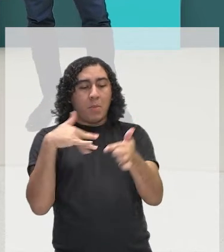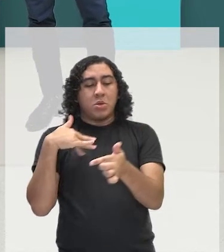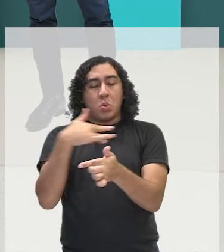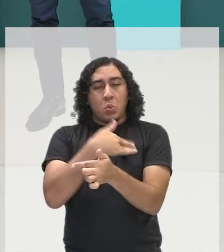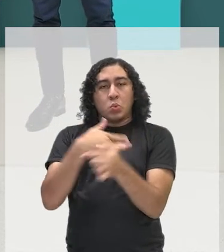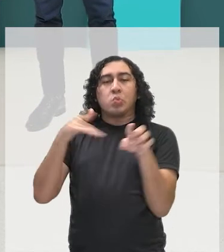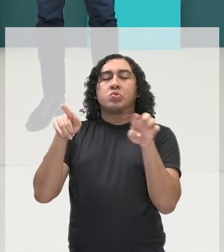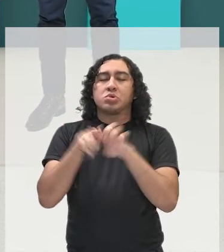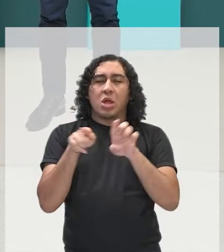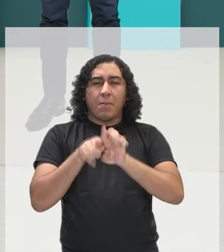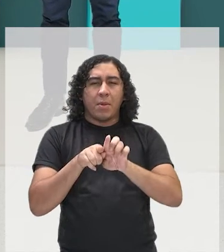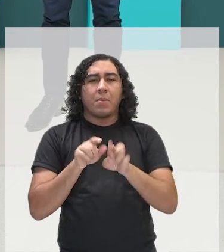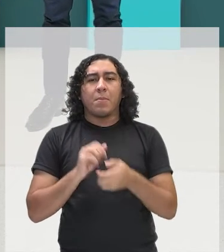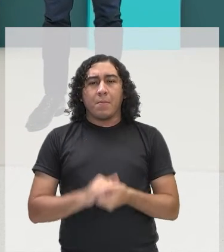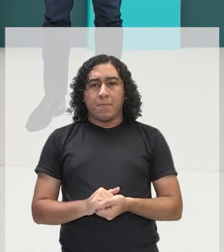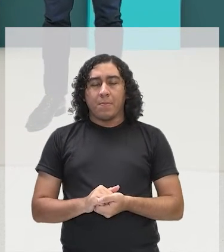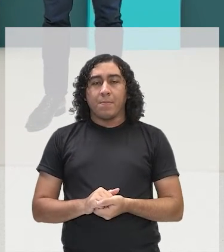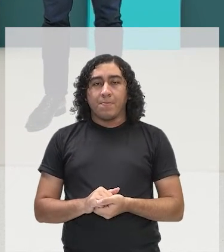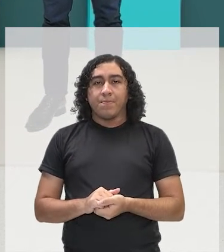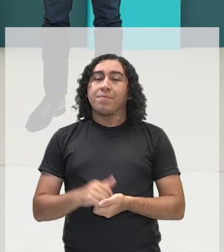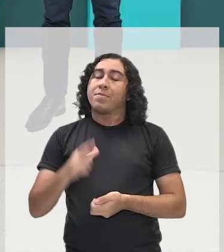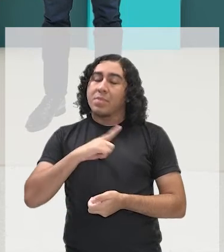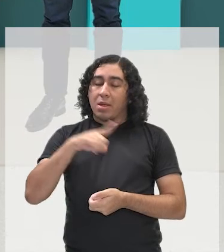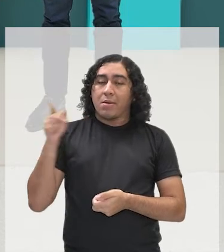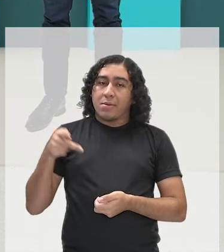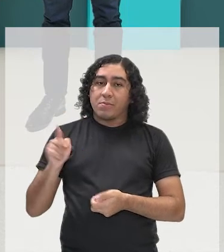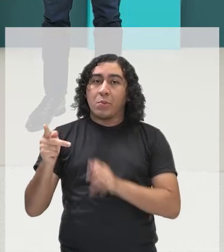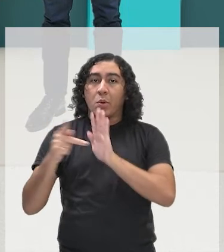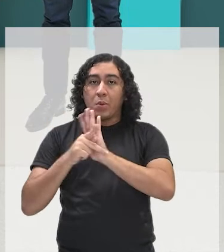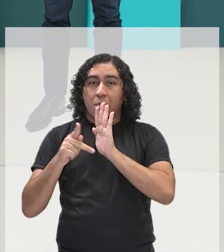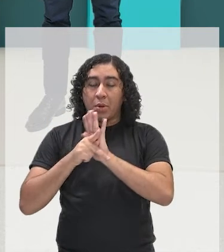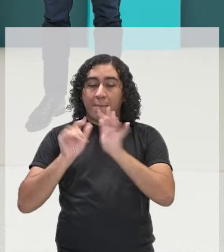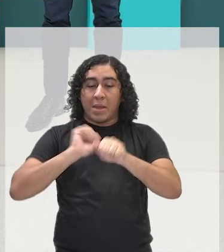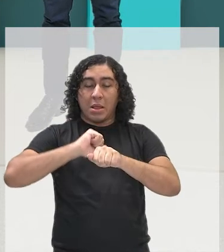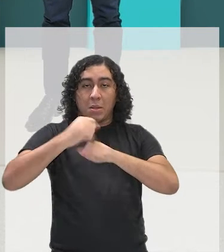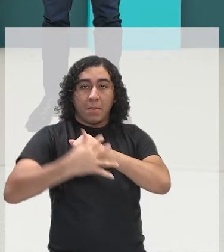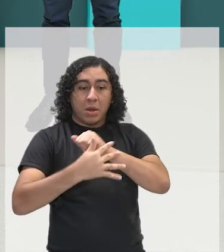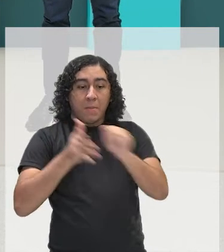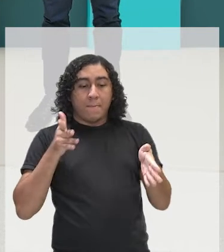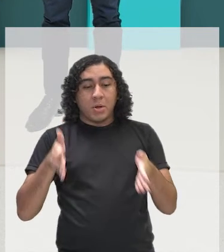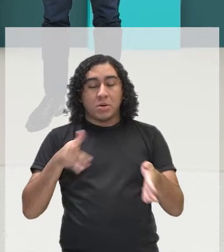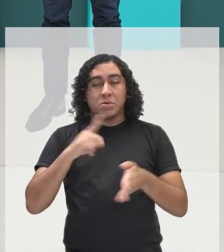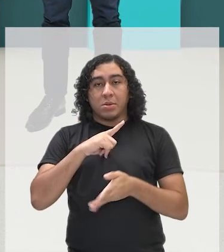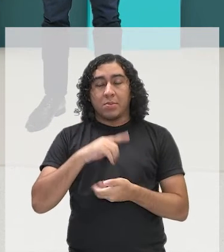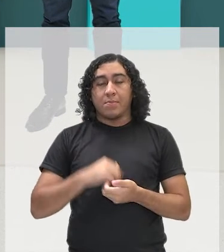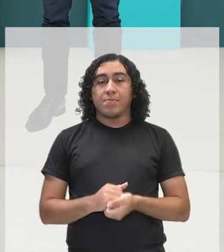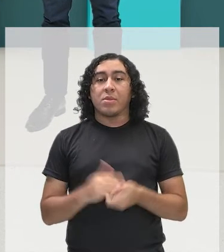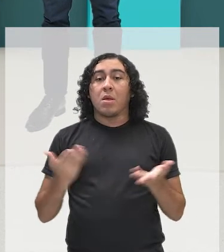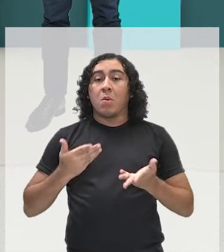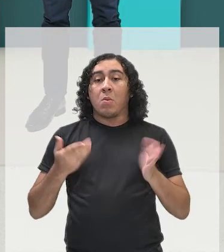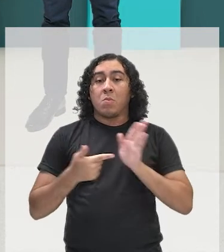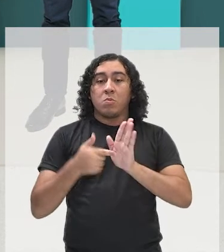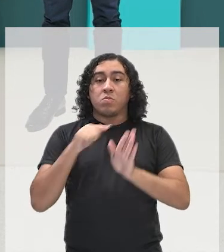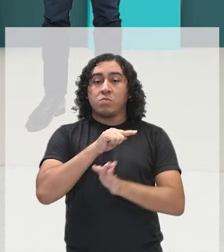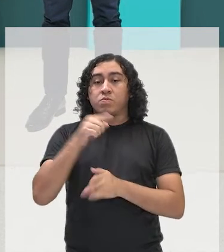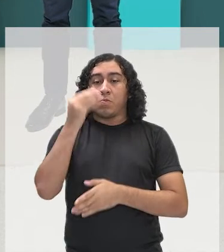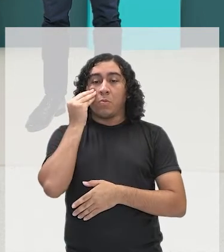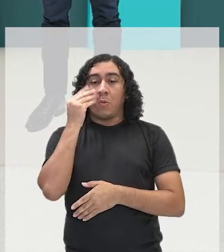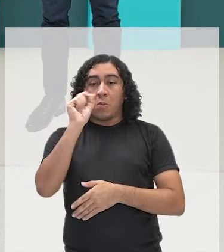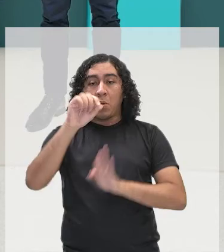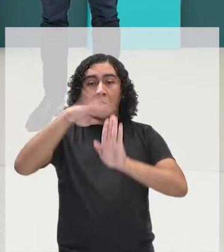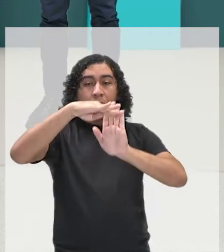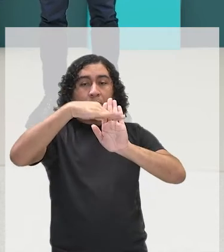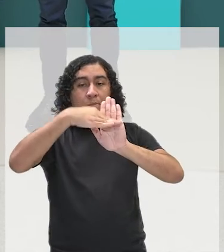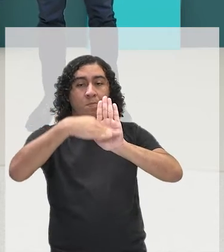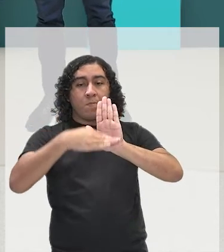pandêmico. Nós falamos de doenças. Agora eu vou mostrar para vocês a lista, né, que são os órgãos internos do corpo humano. Acompanhem